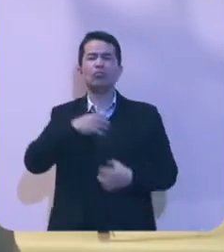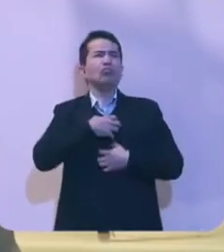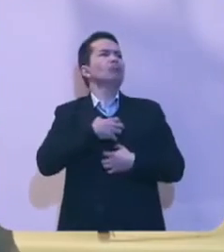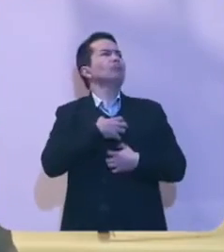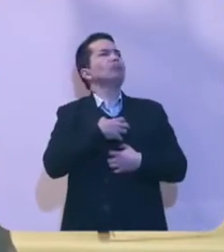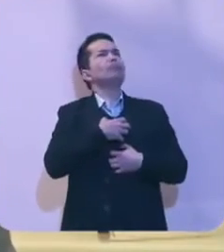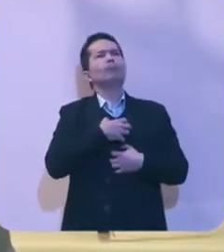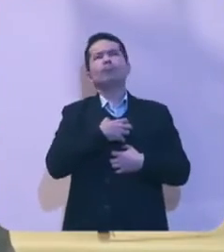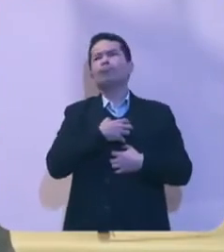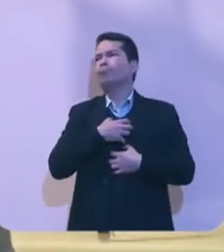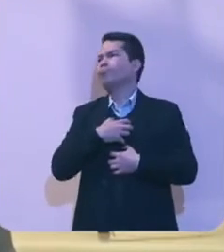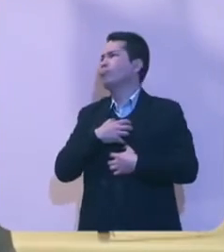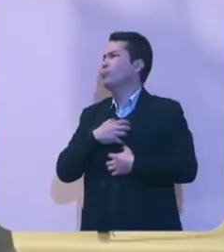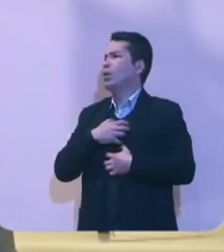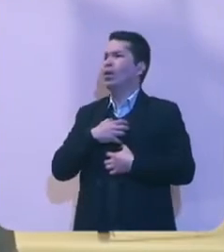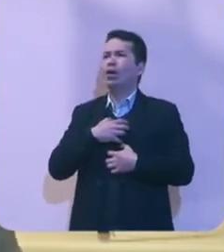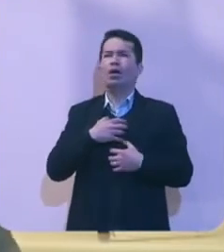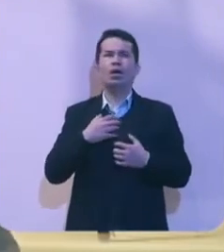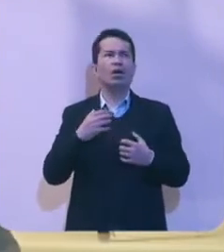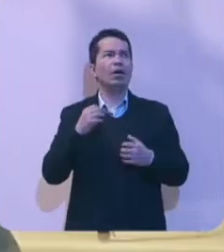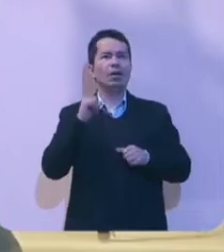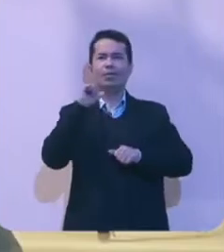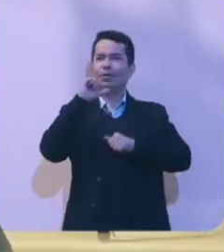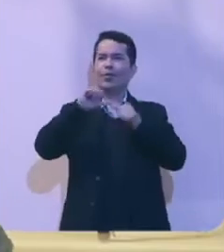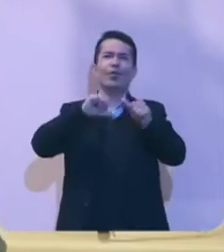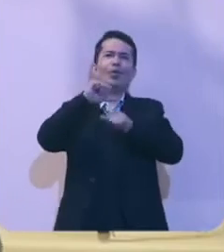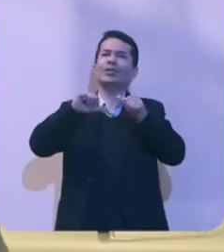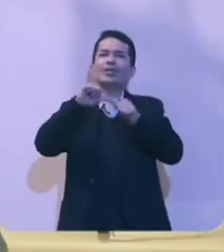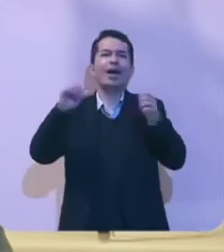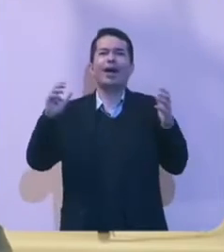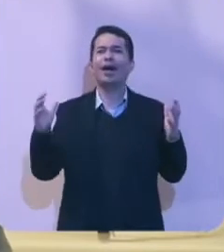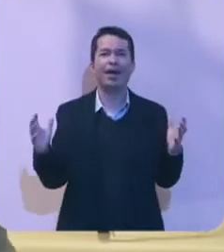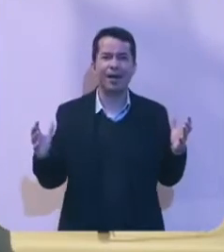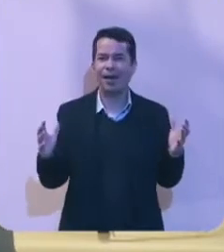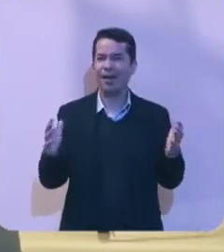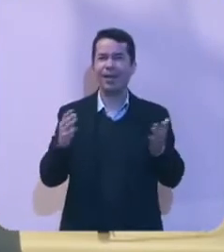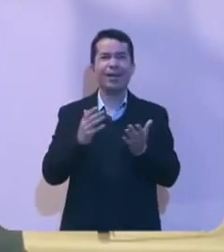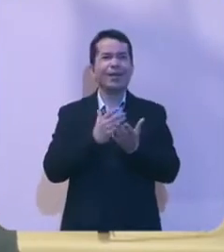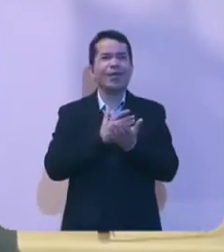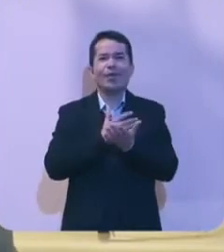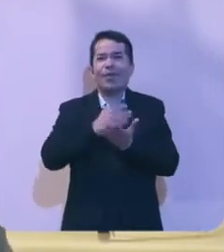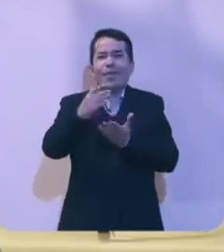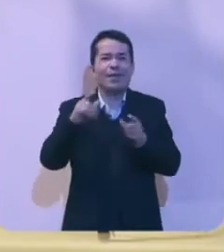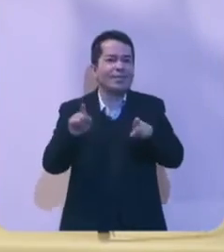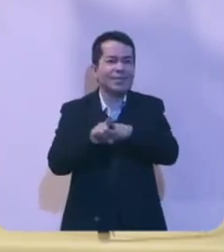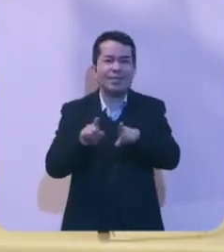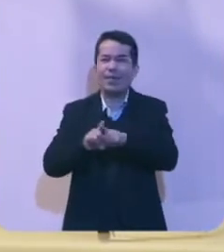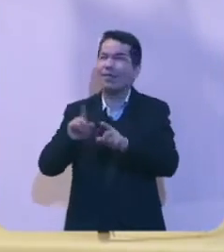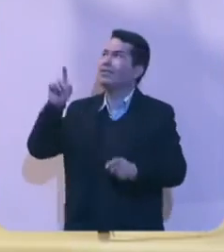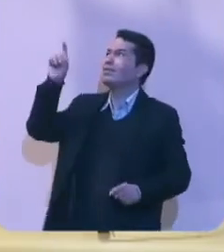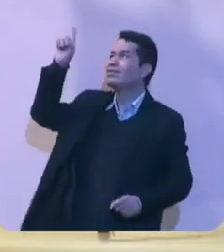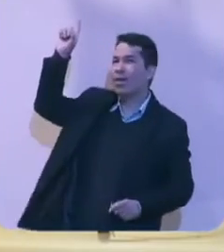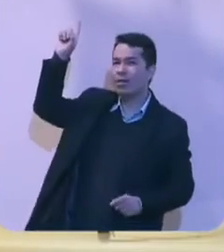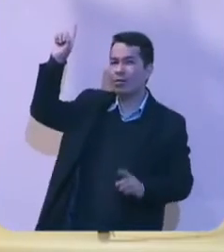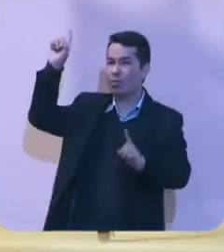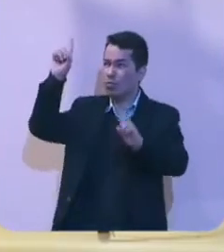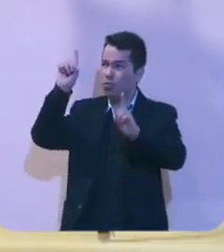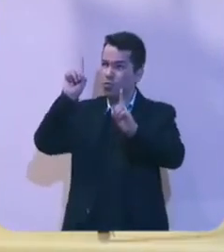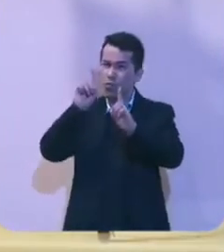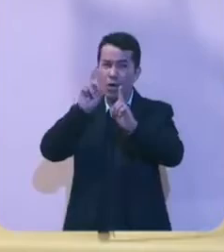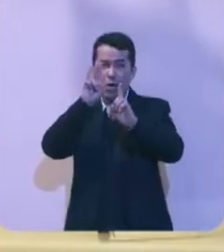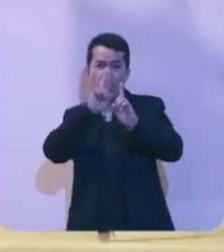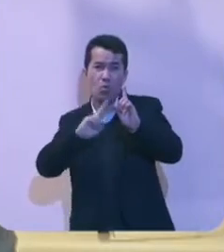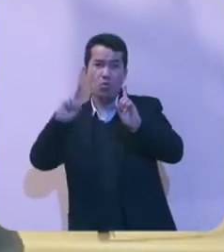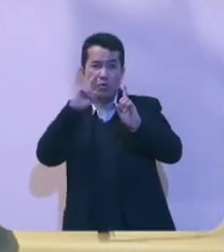mudava. E não somente isso, eles se tornavam participantes do processo de Deus no meio dessas